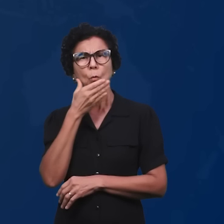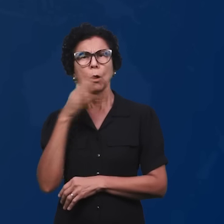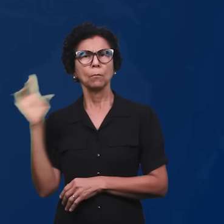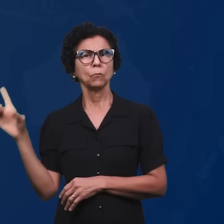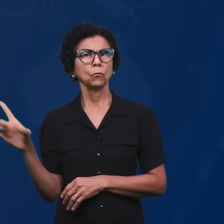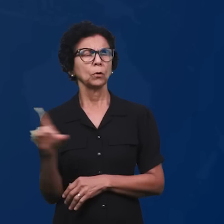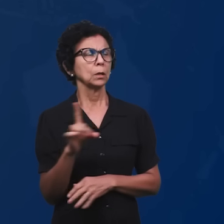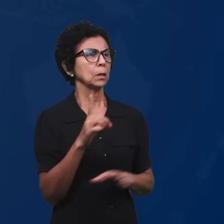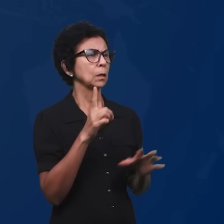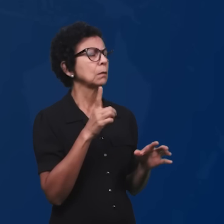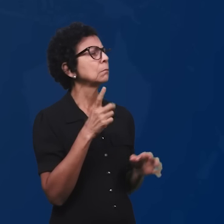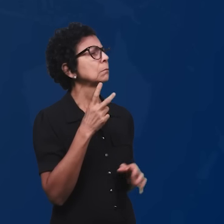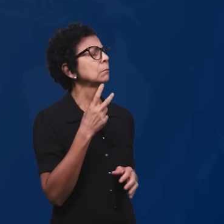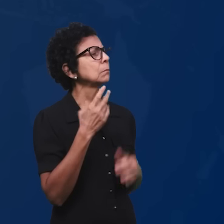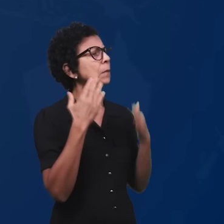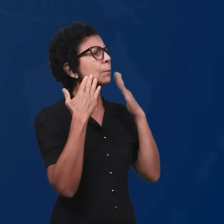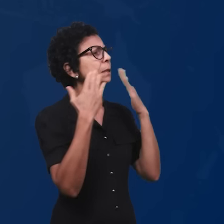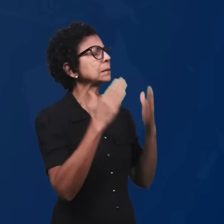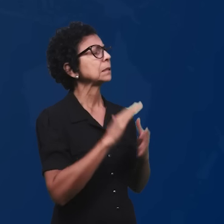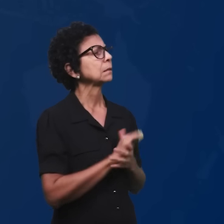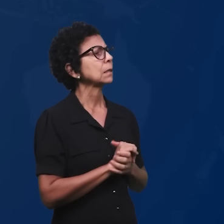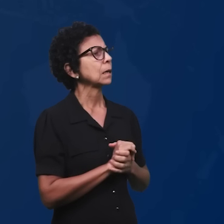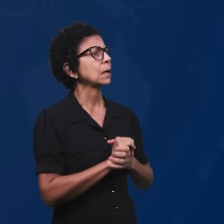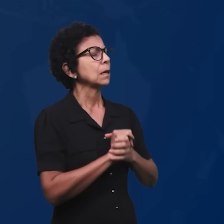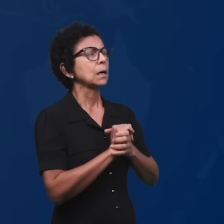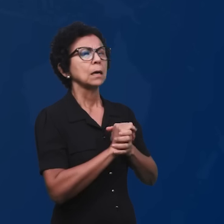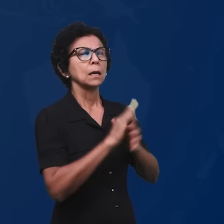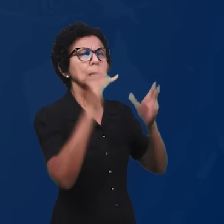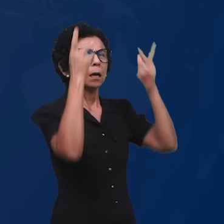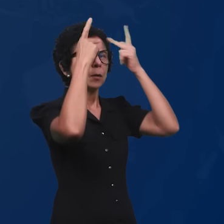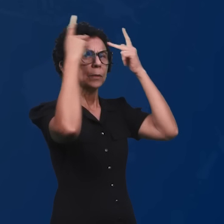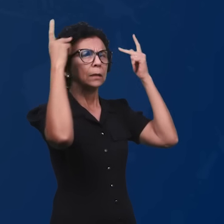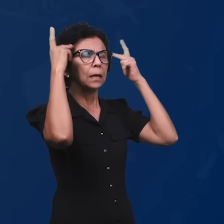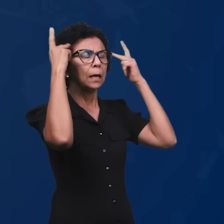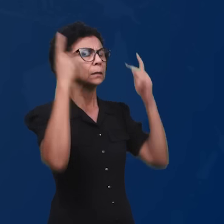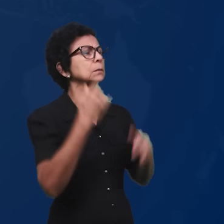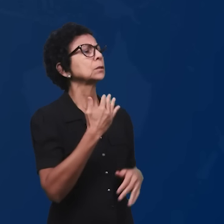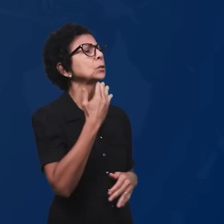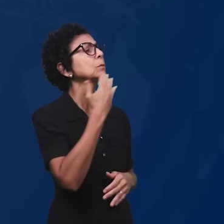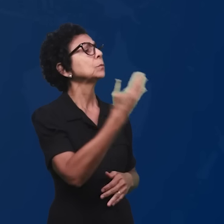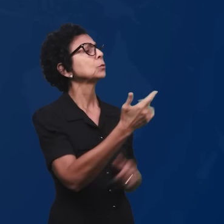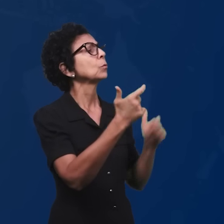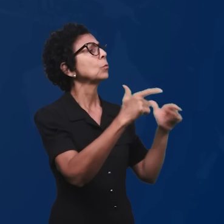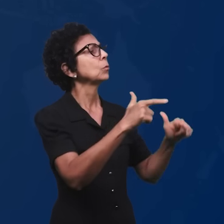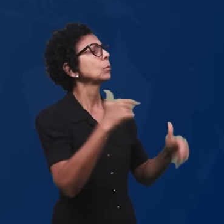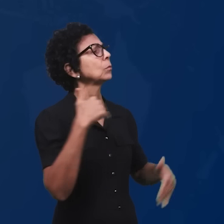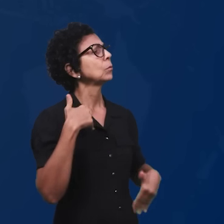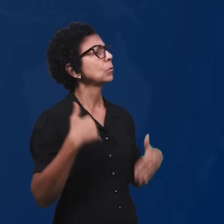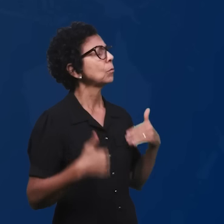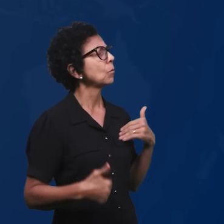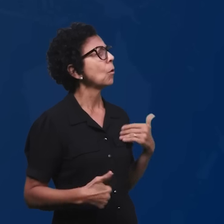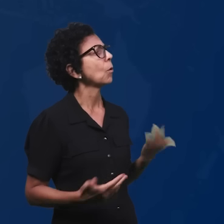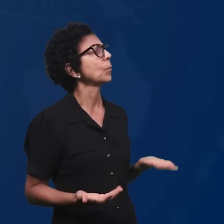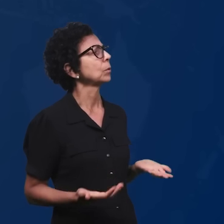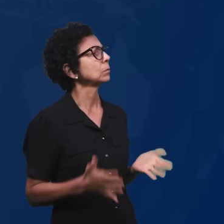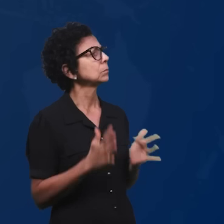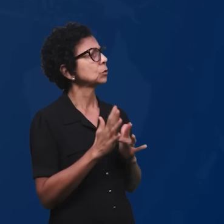e pediu-lhe o corpo de Jesus. Então Pilatos mandou que o corpo lhe fosse